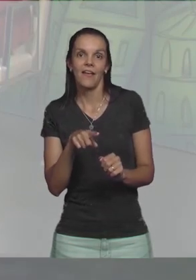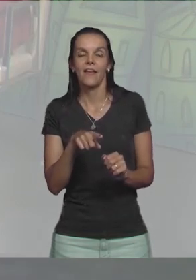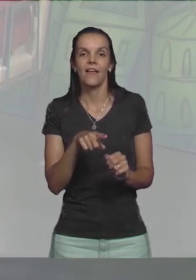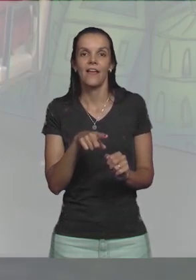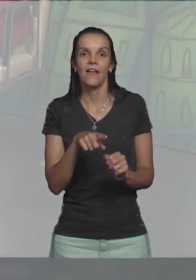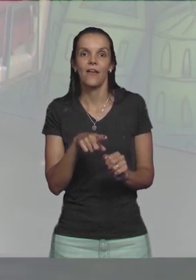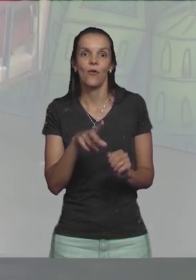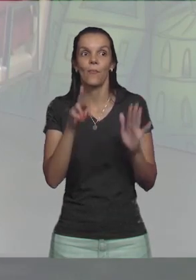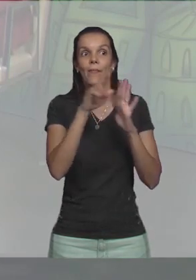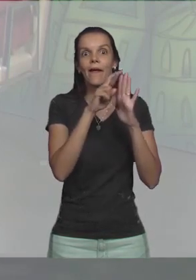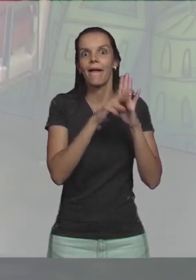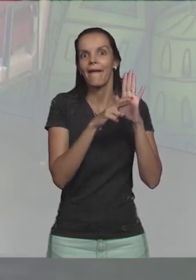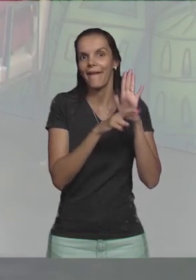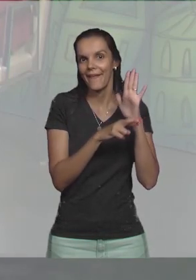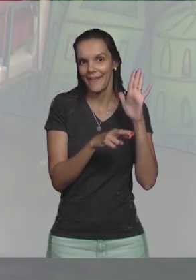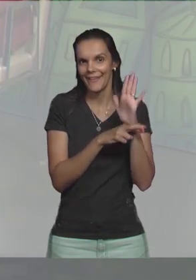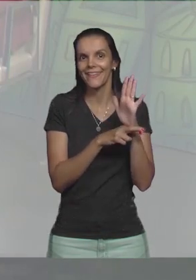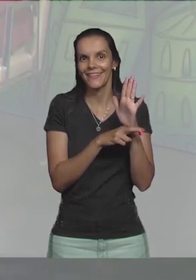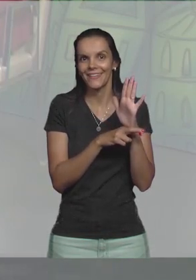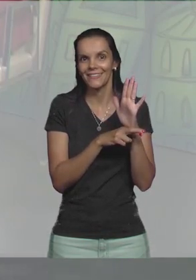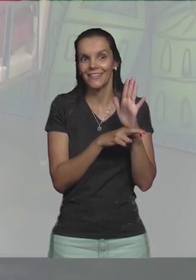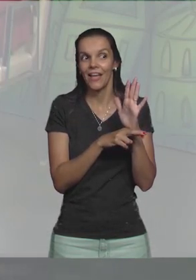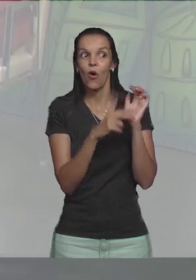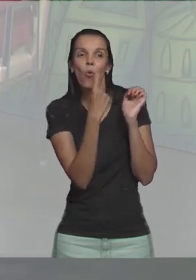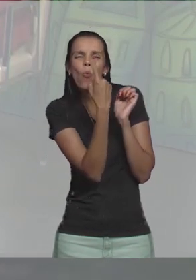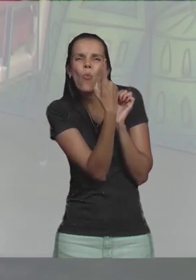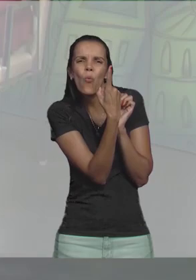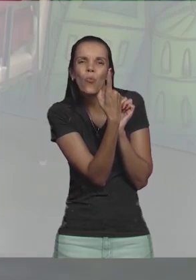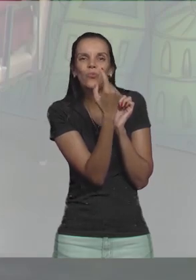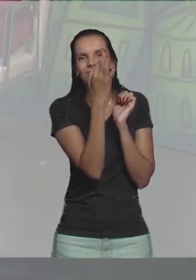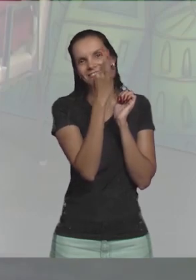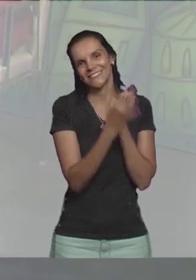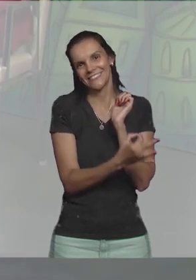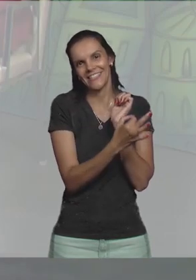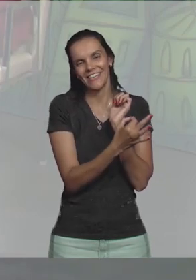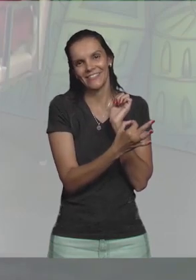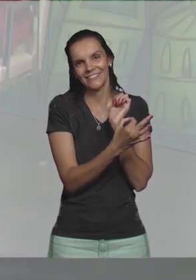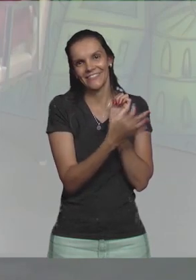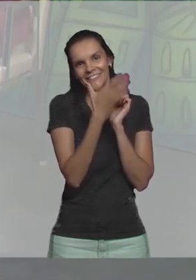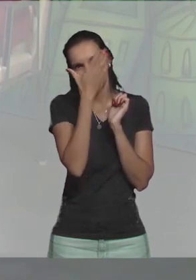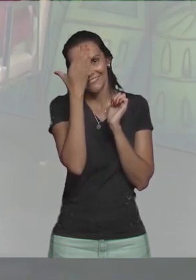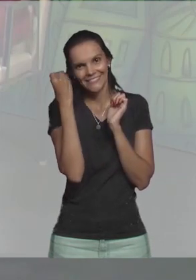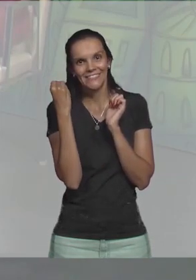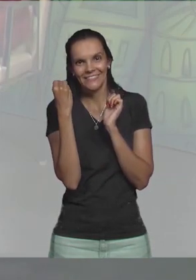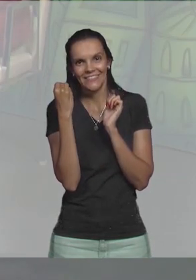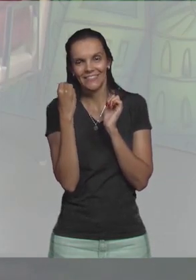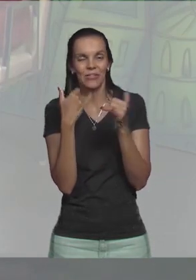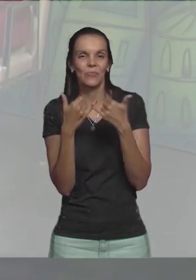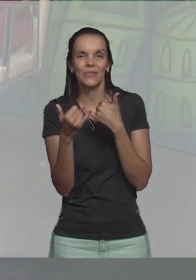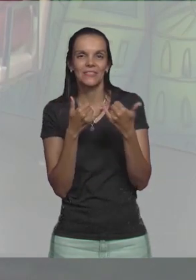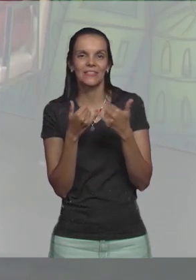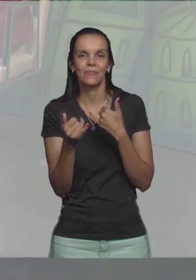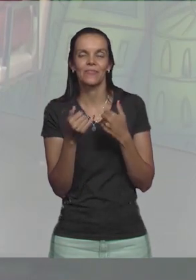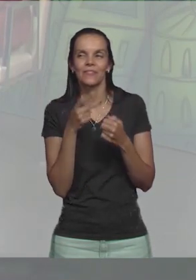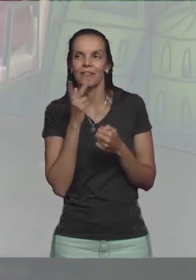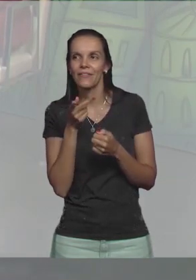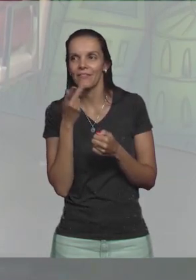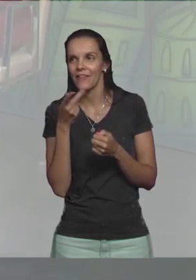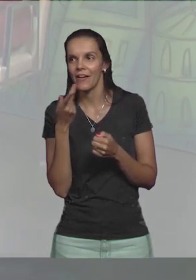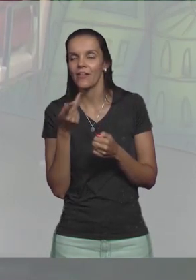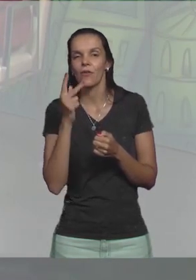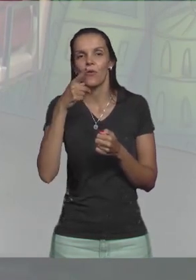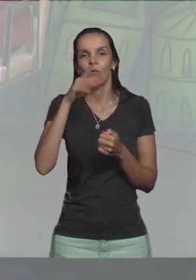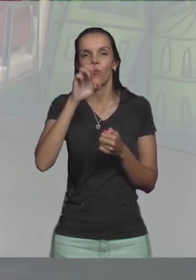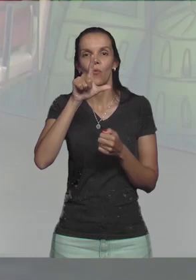se espelhem no fulano, né? Eu costumo dizer, as pessoas esqueceram que o Pelé é negro. As pessoas